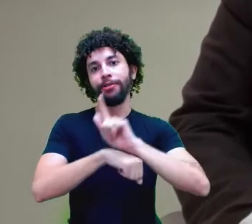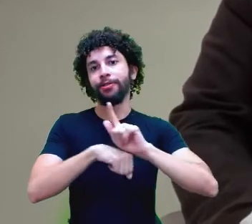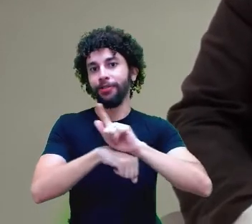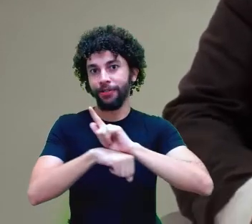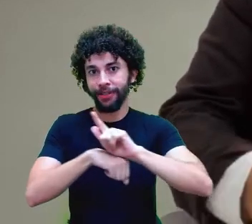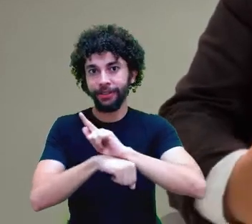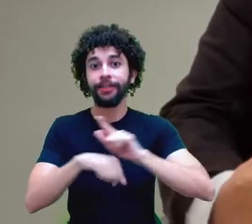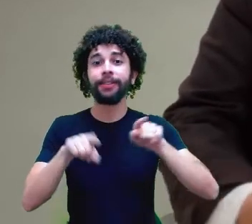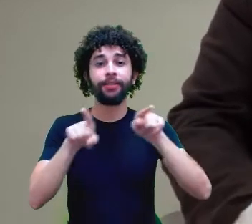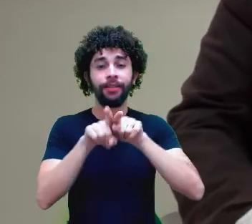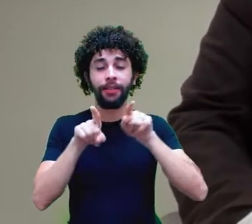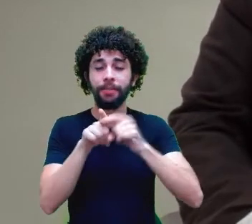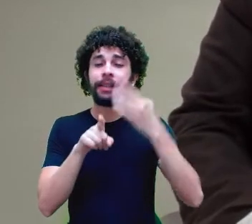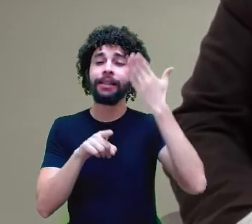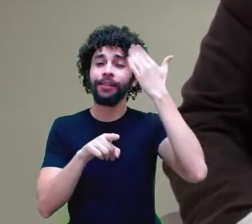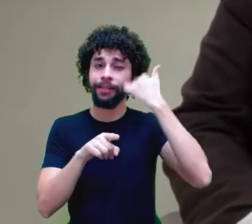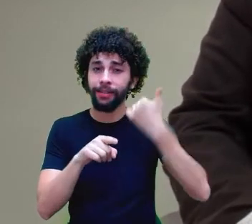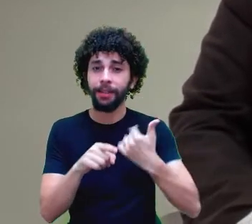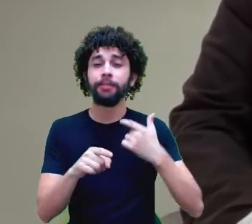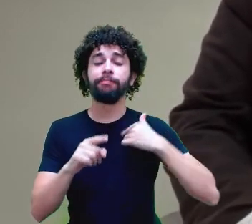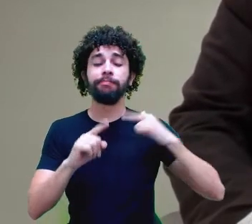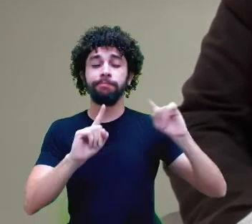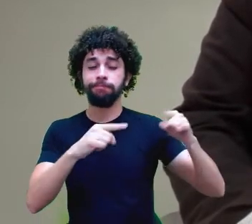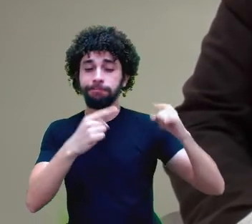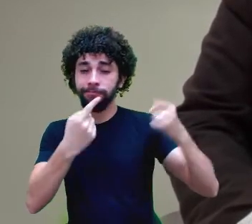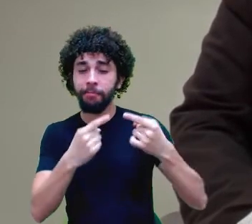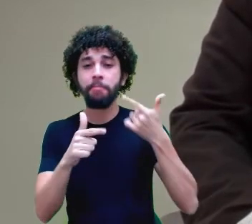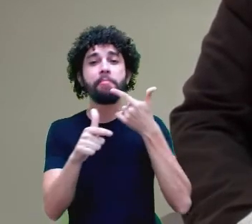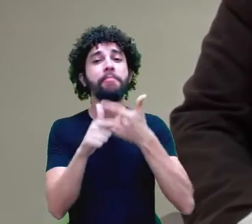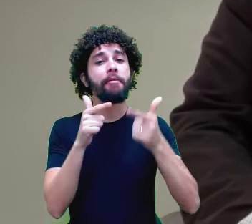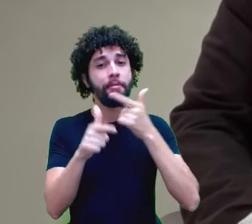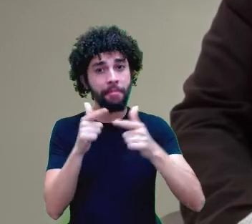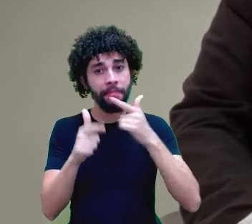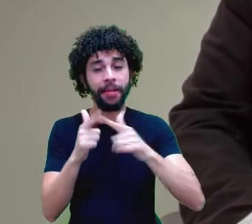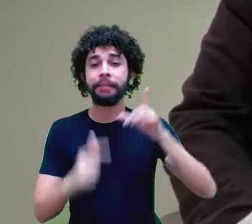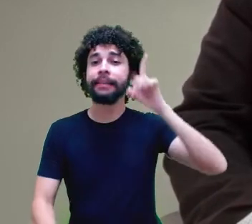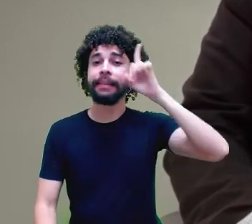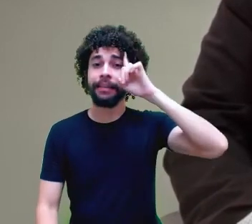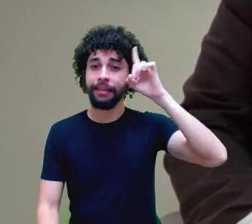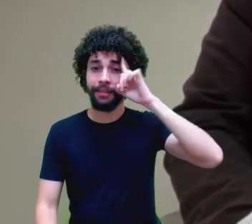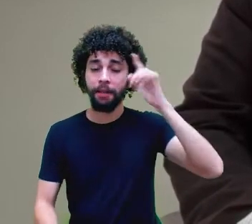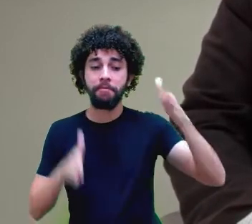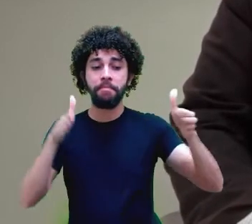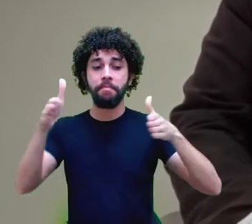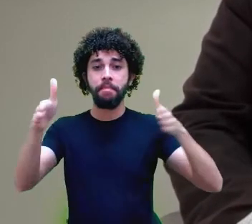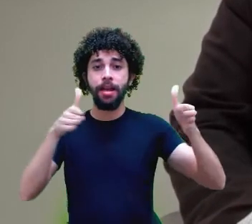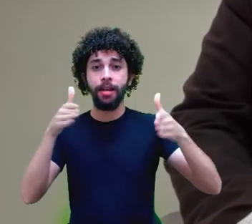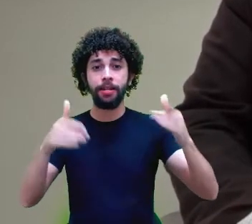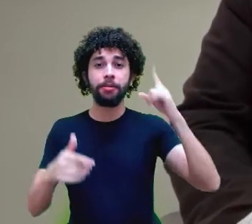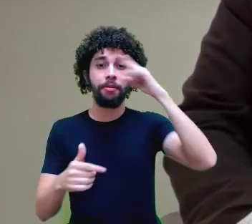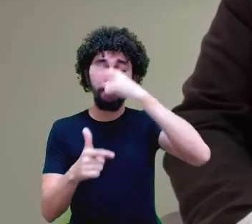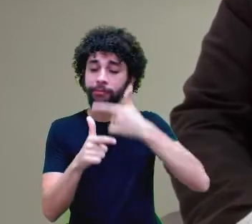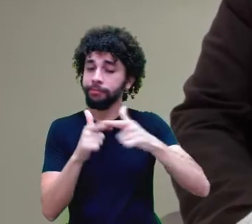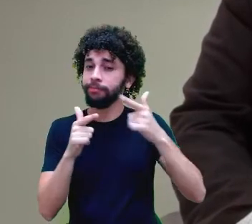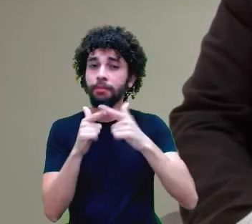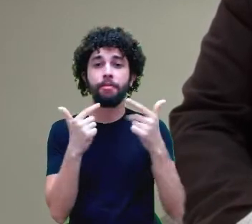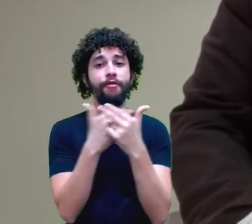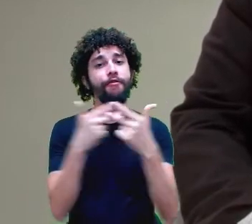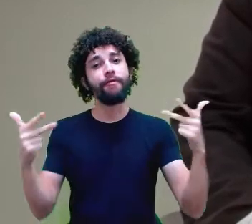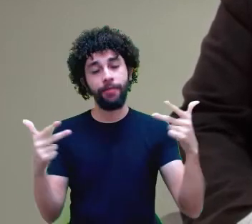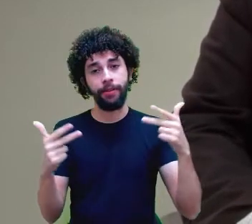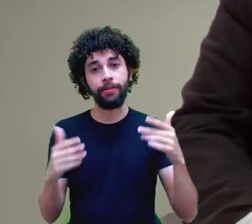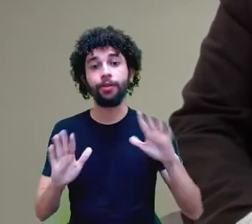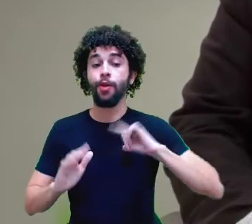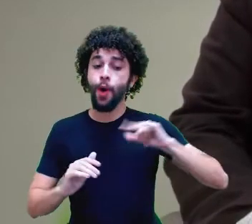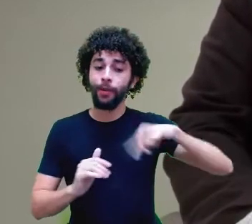de mandato, não sem enfrentar contradições e encarar de frente os desafios diários de se fazer universidade em contexto de crise e limites